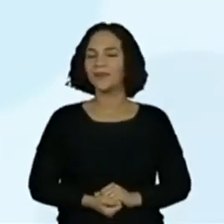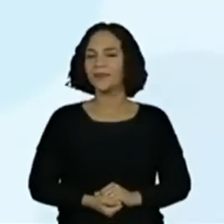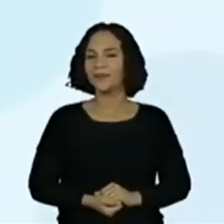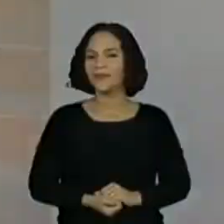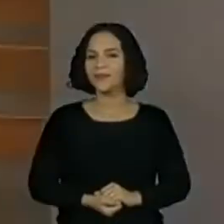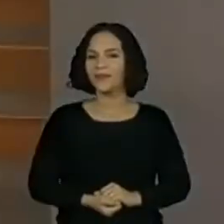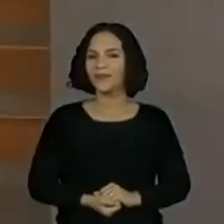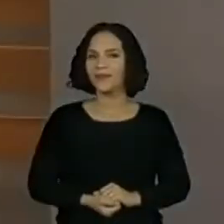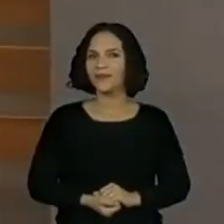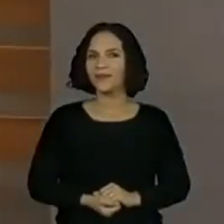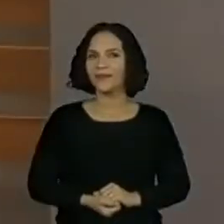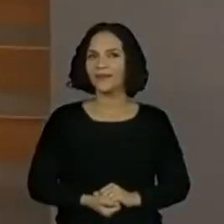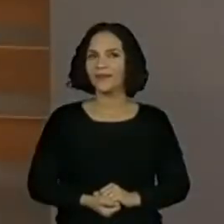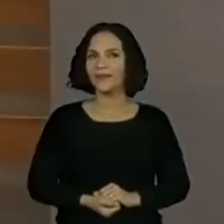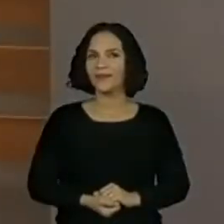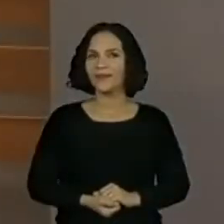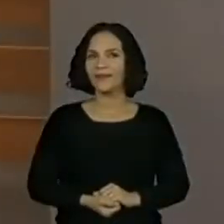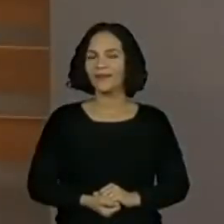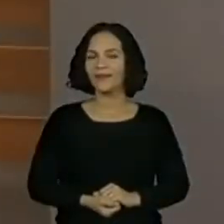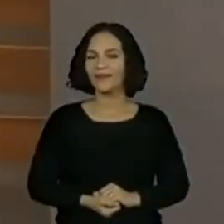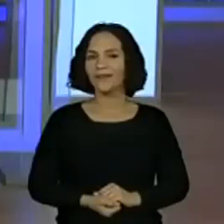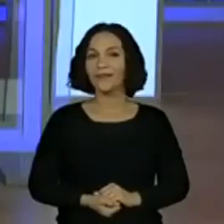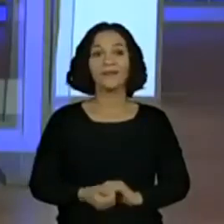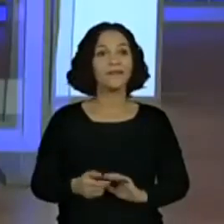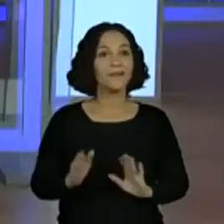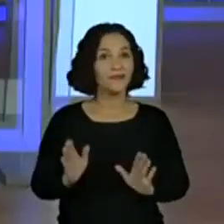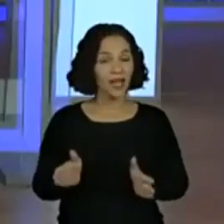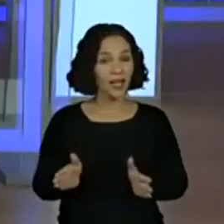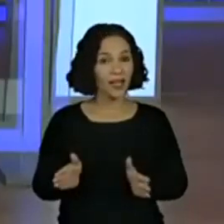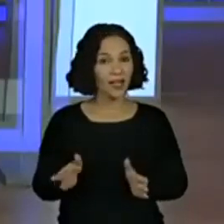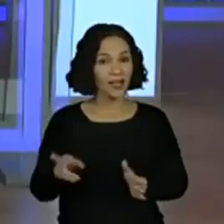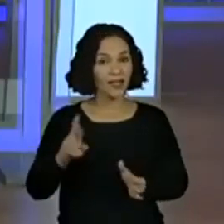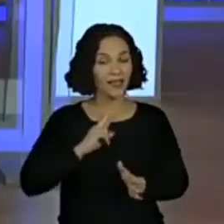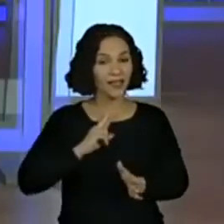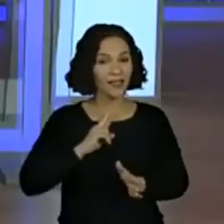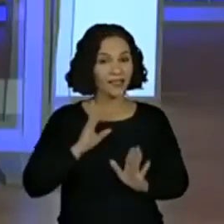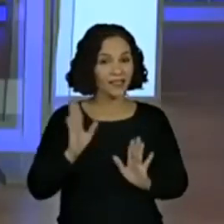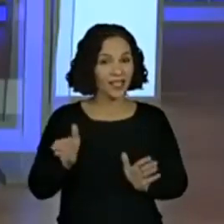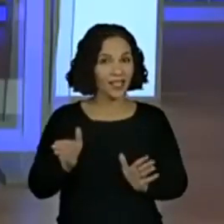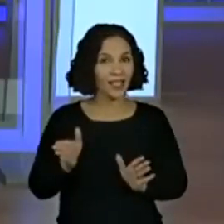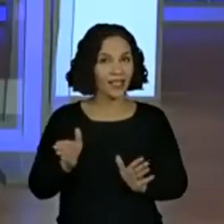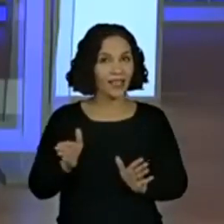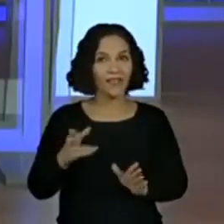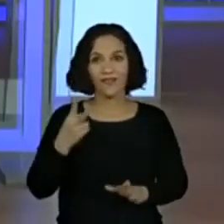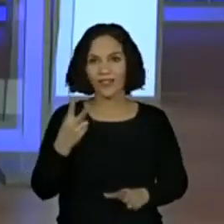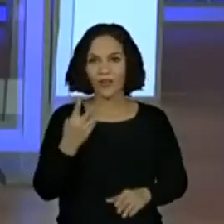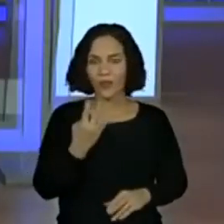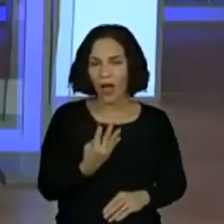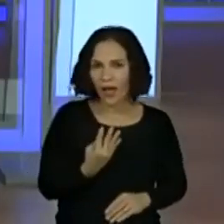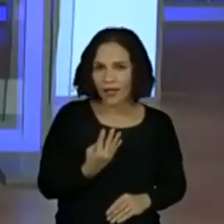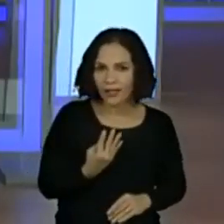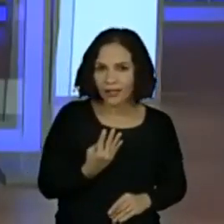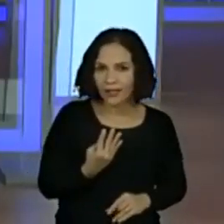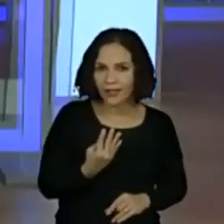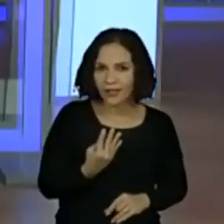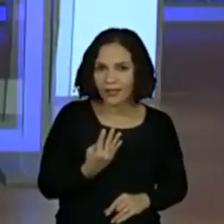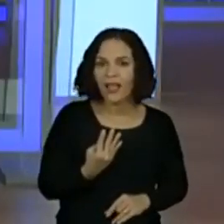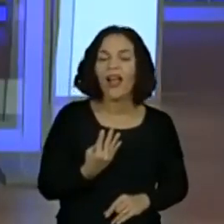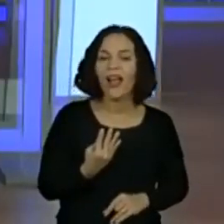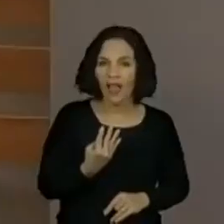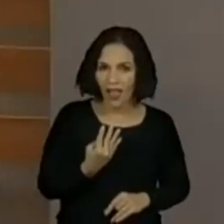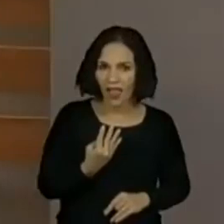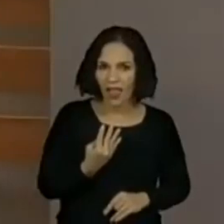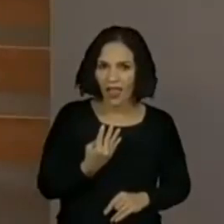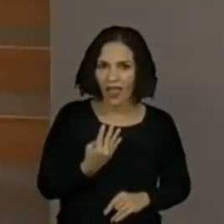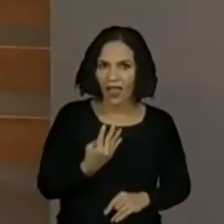bom. Vamos lá. Estou aqui, hein? Ah, já temos uma já? Resposta. Qual é? 24. 24, professora